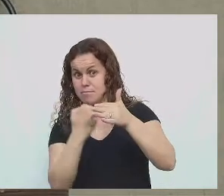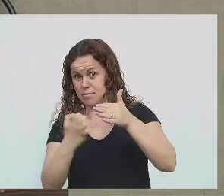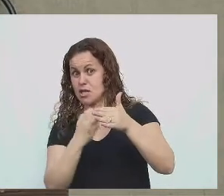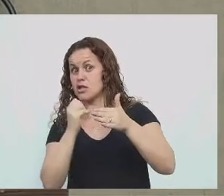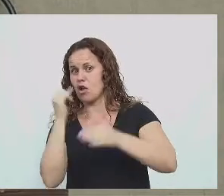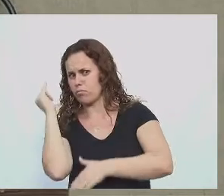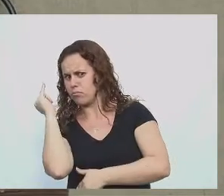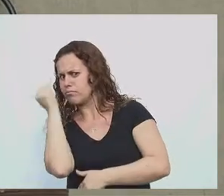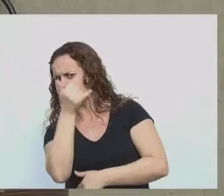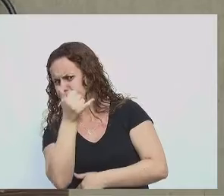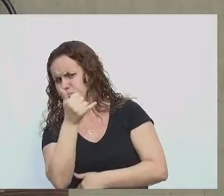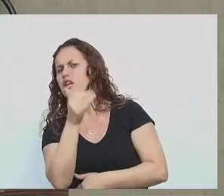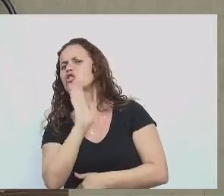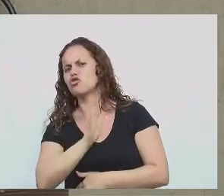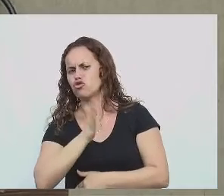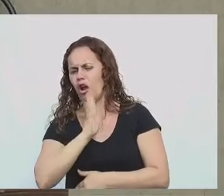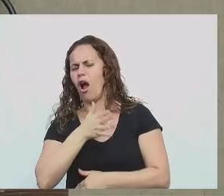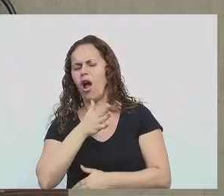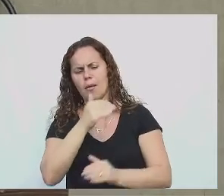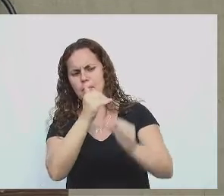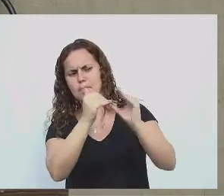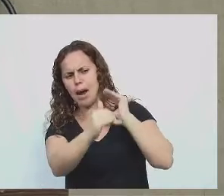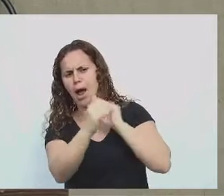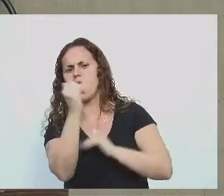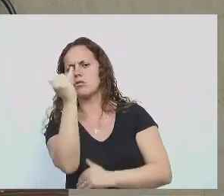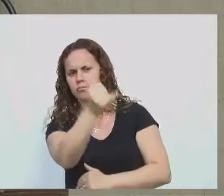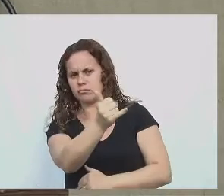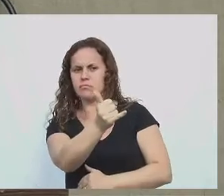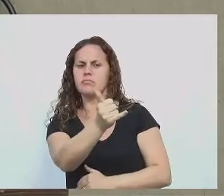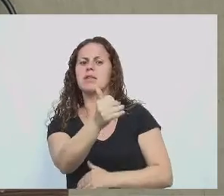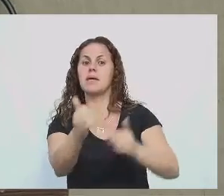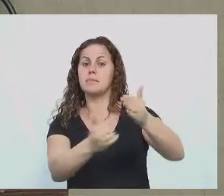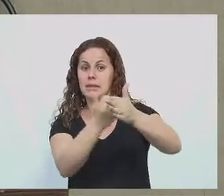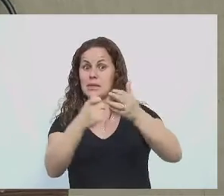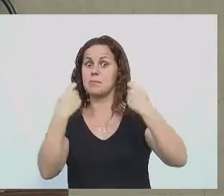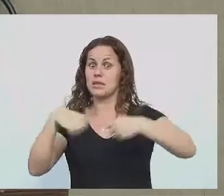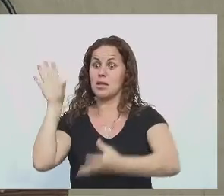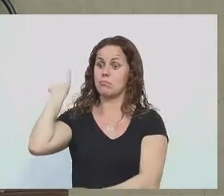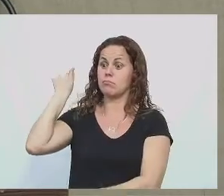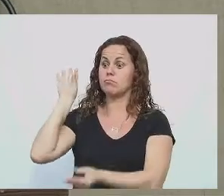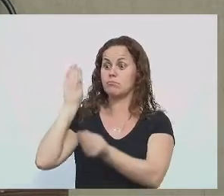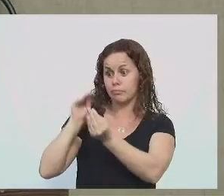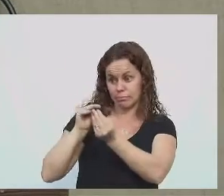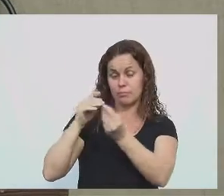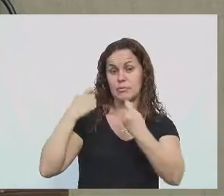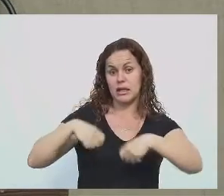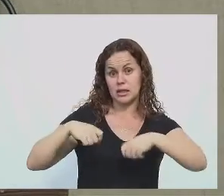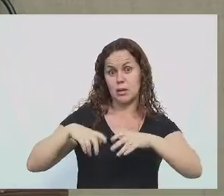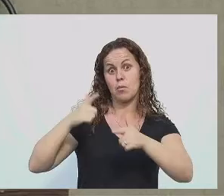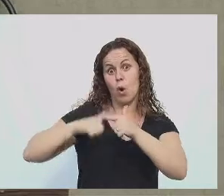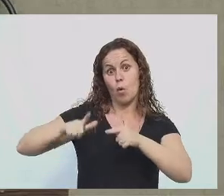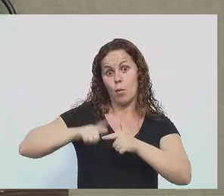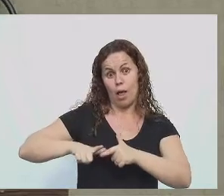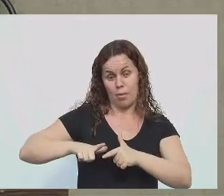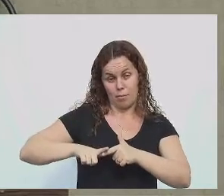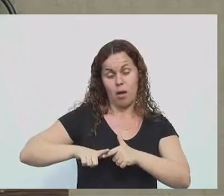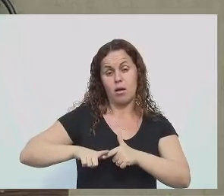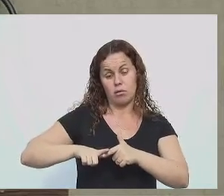notificada. A empresa já foi notificada, então ela tem que concluir a obra fazendo a cabeceira para poder acabar com o problema de